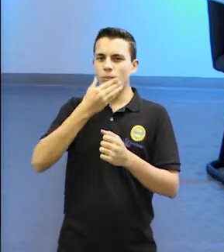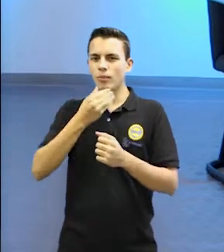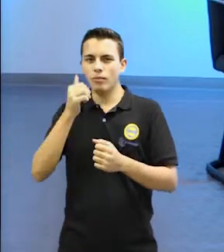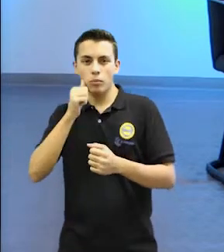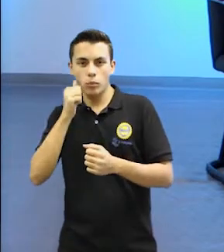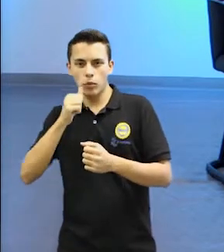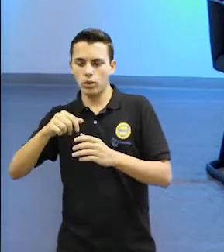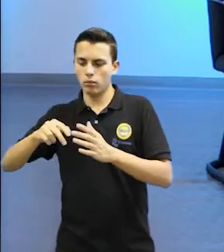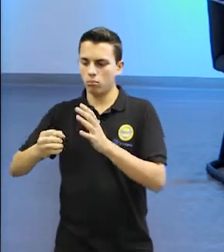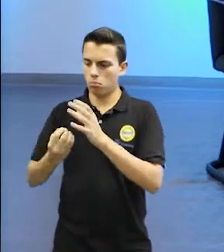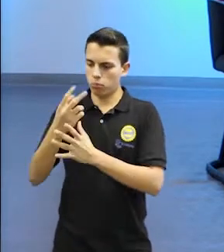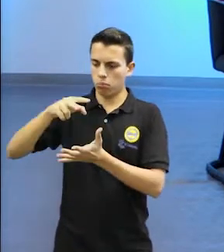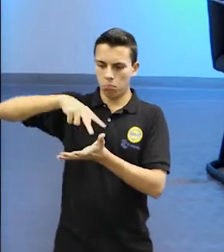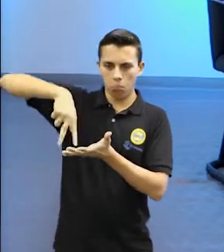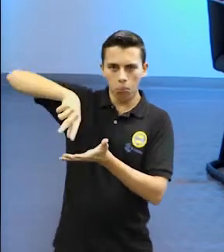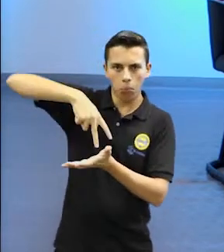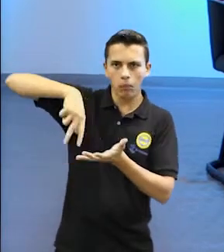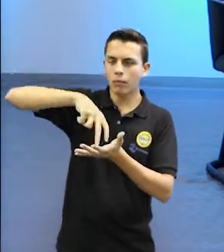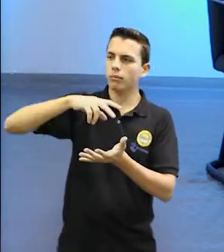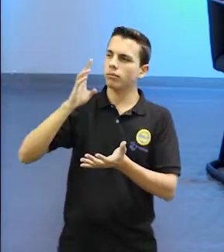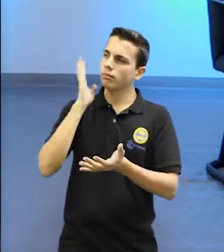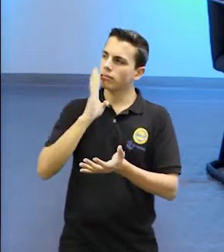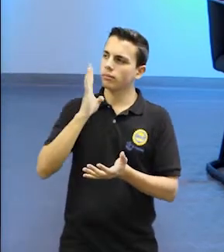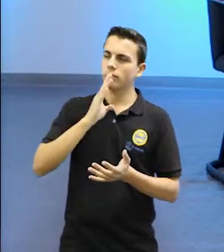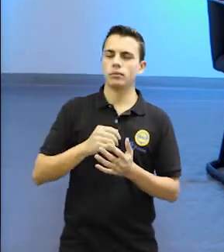temos na parte